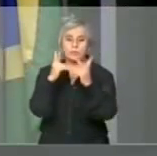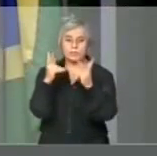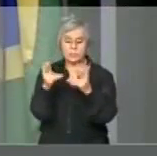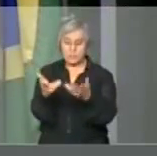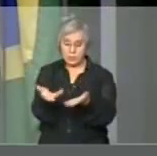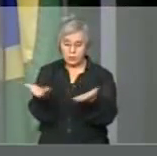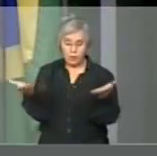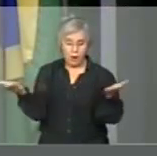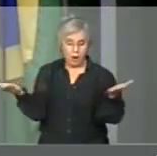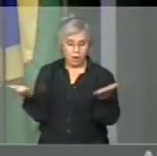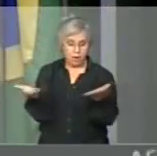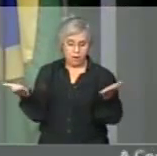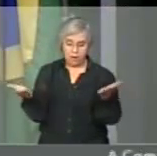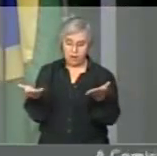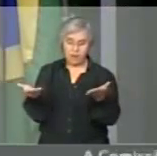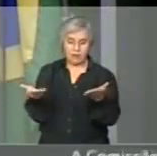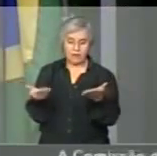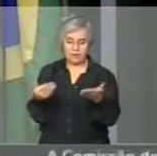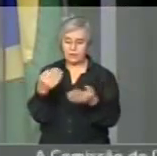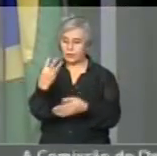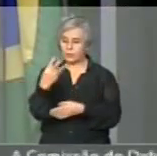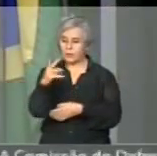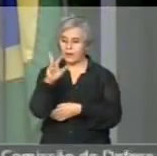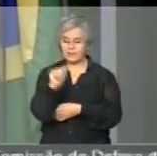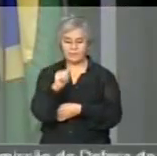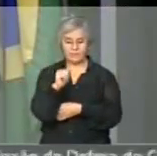ao longo de um quarto mandato